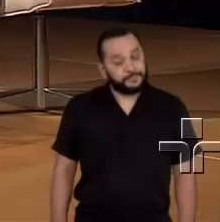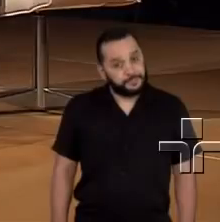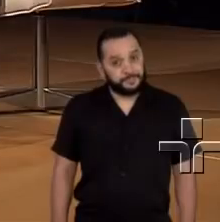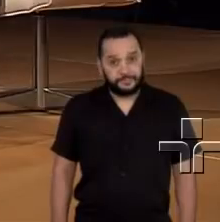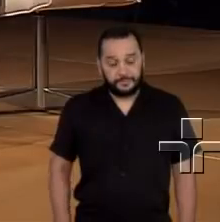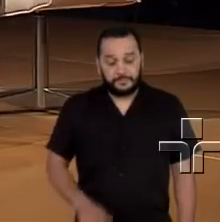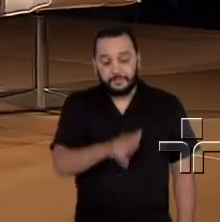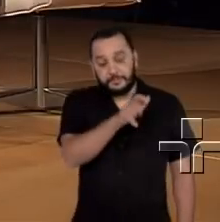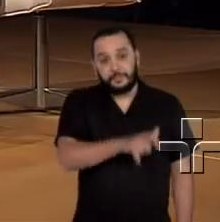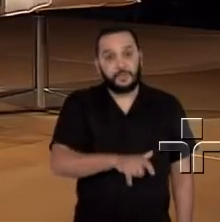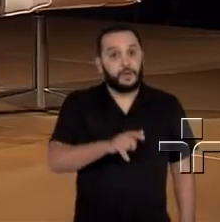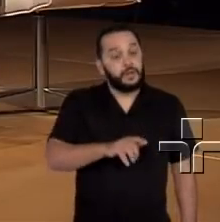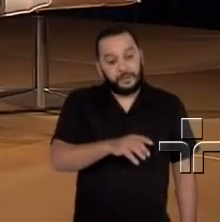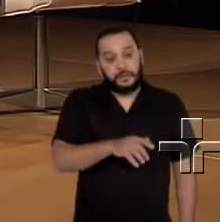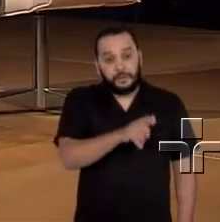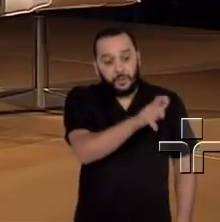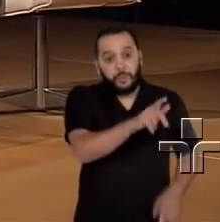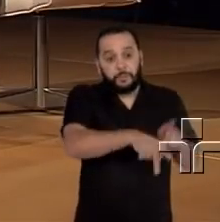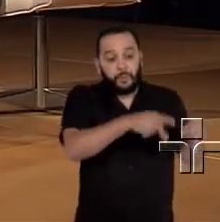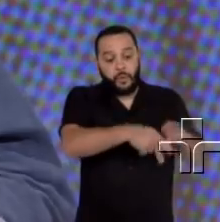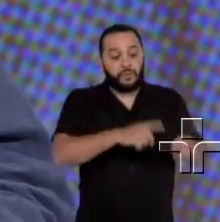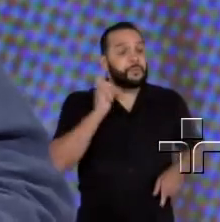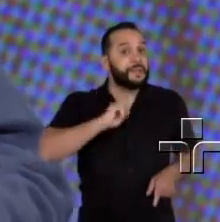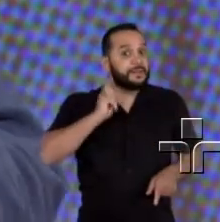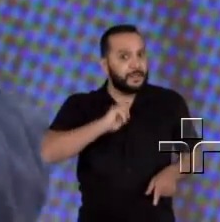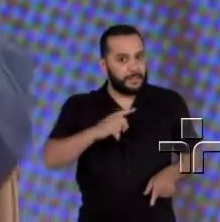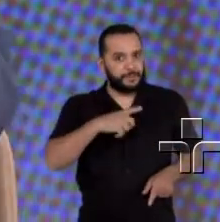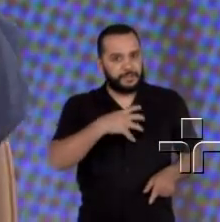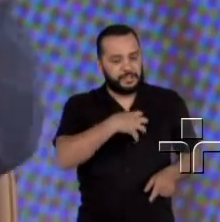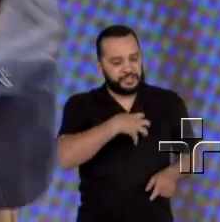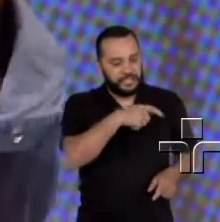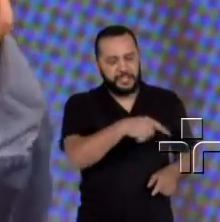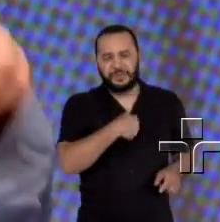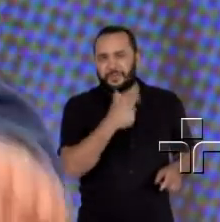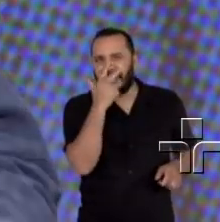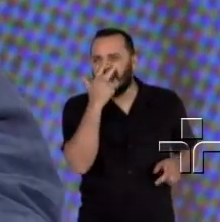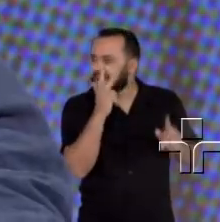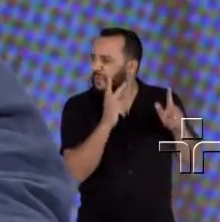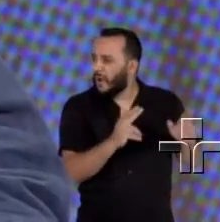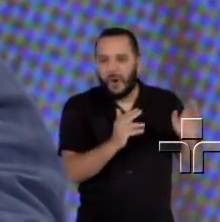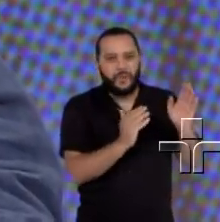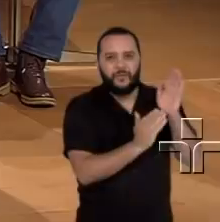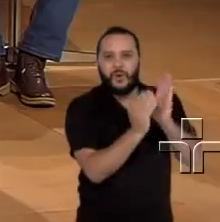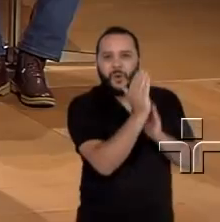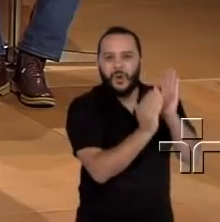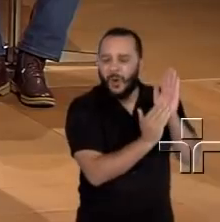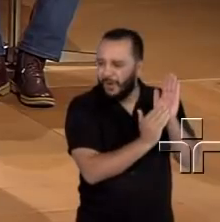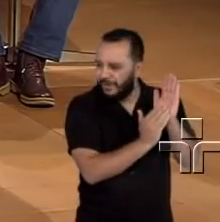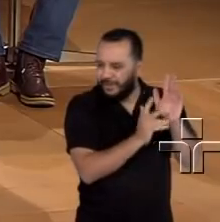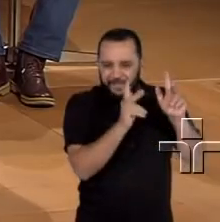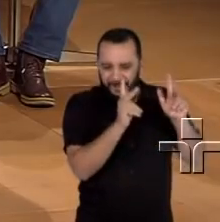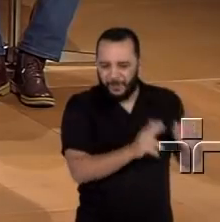Tem algumas coisas que o traduzem como um ser folclórico, como o pão de queijo, por exemplo, né?